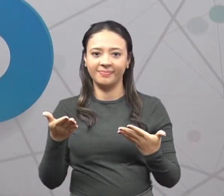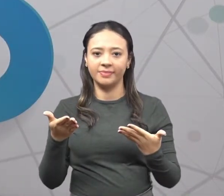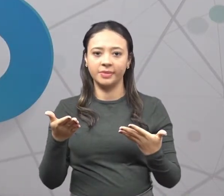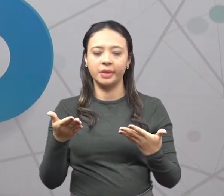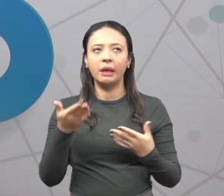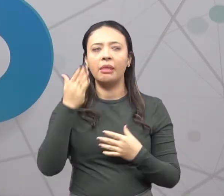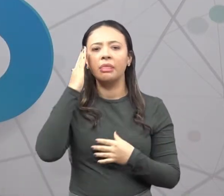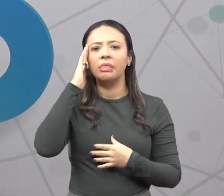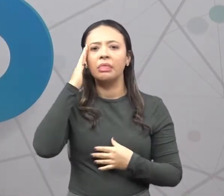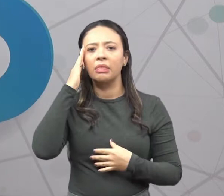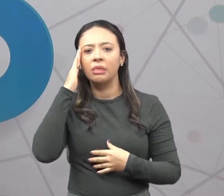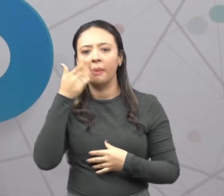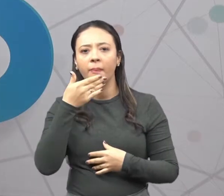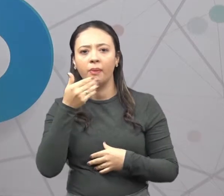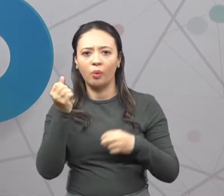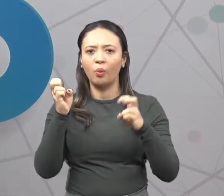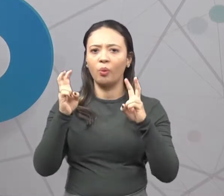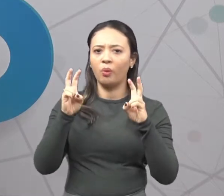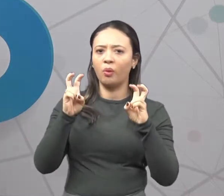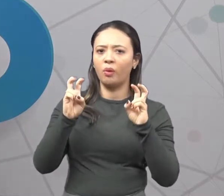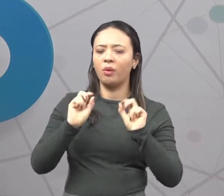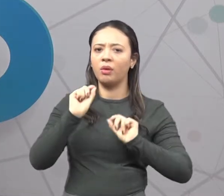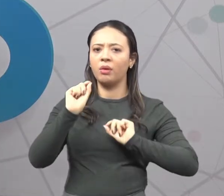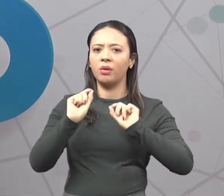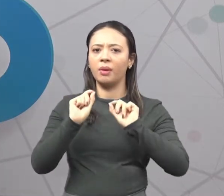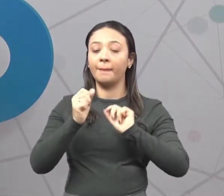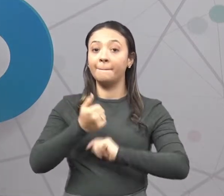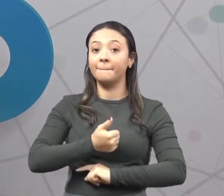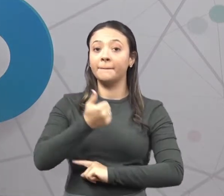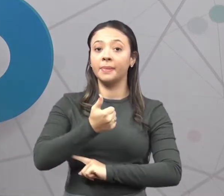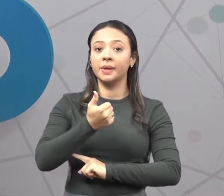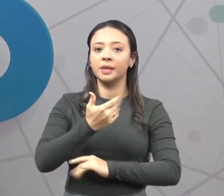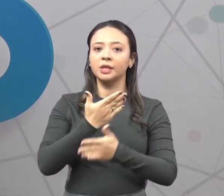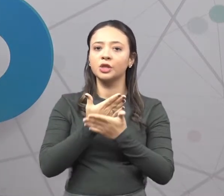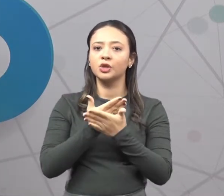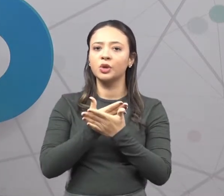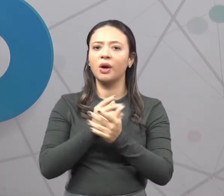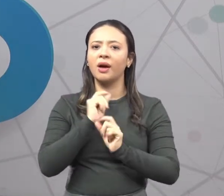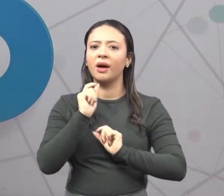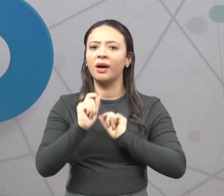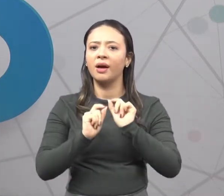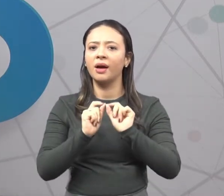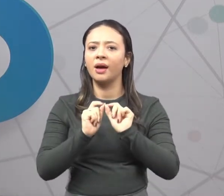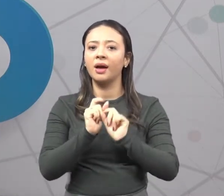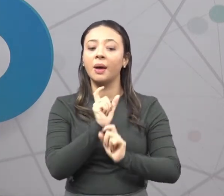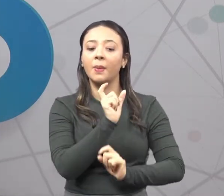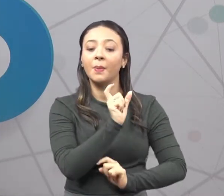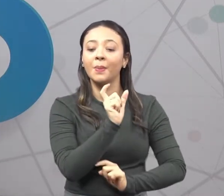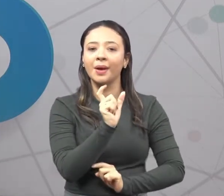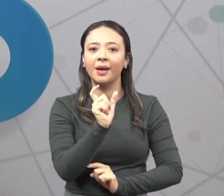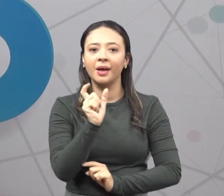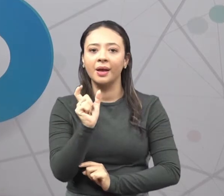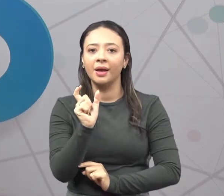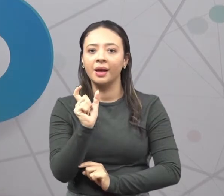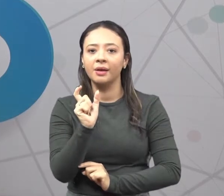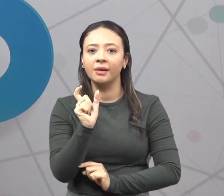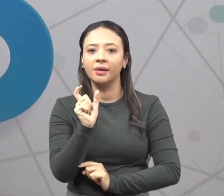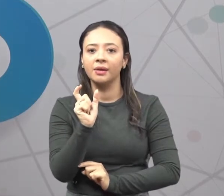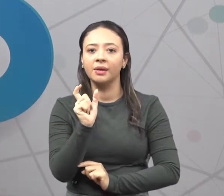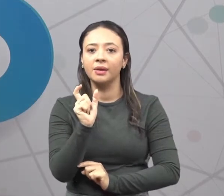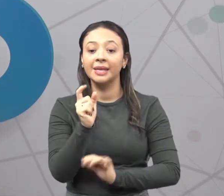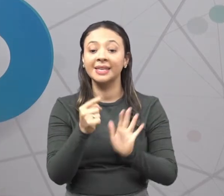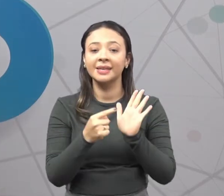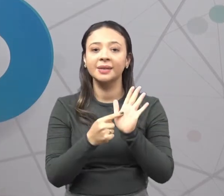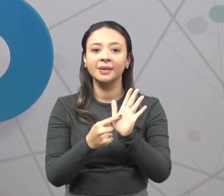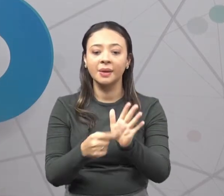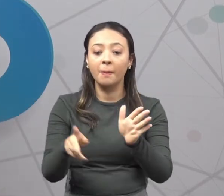Para entendermos esse assunto, vamos primeiro estudar as palavras que compõem esse